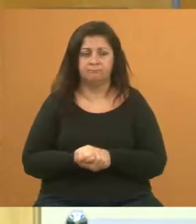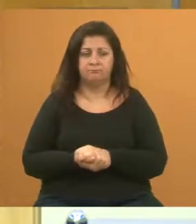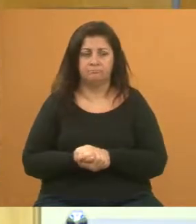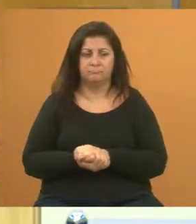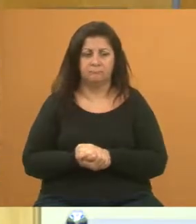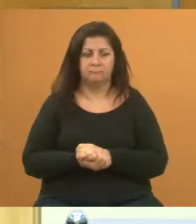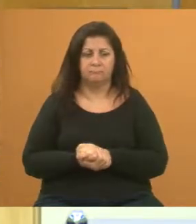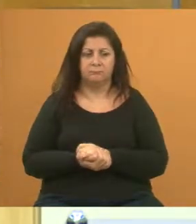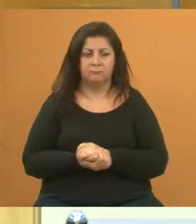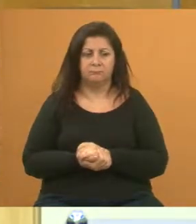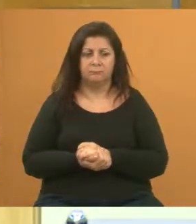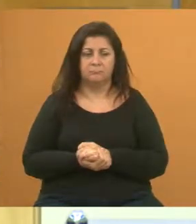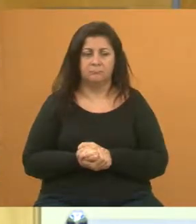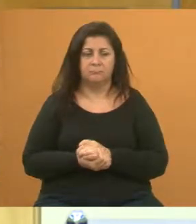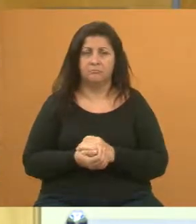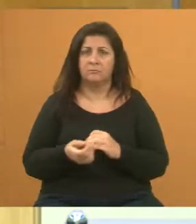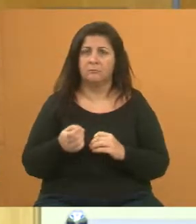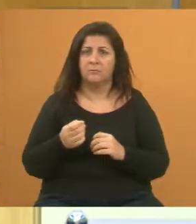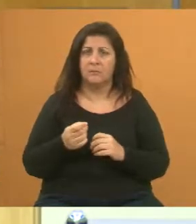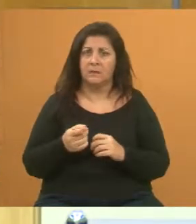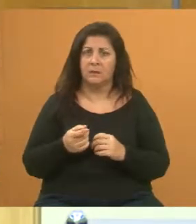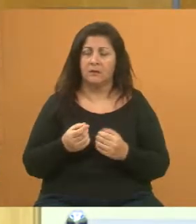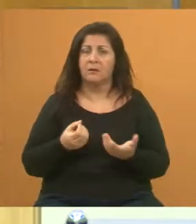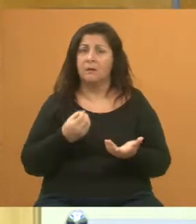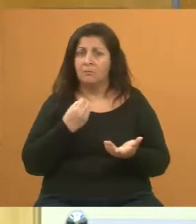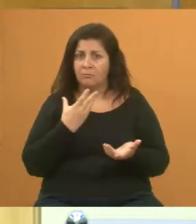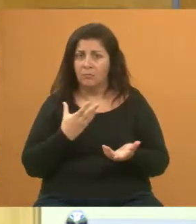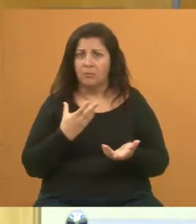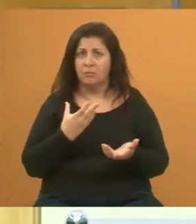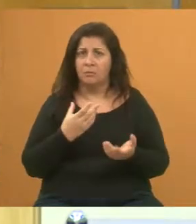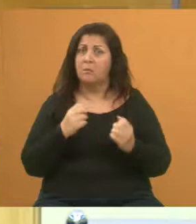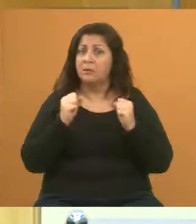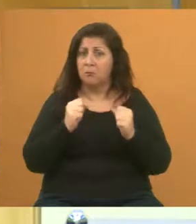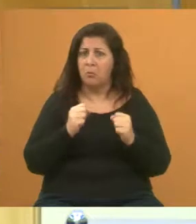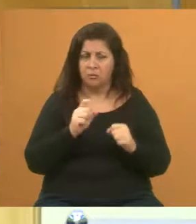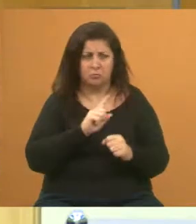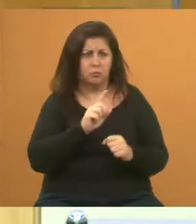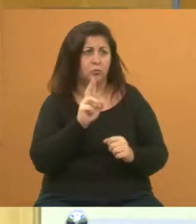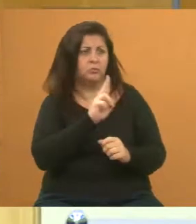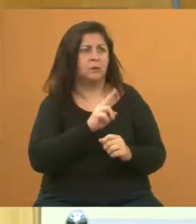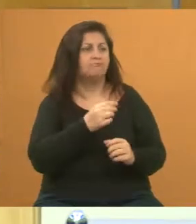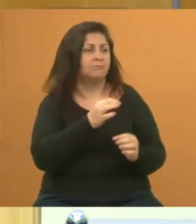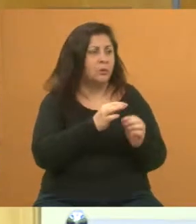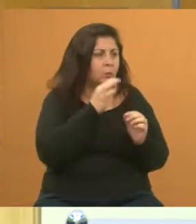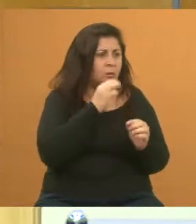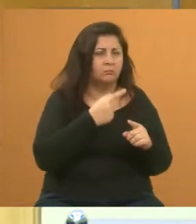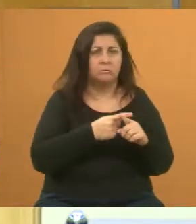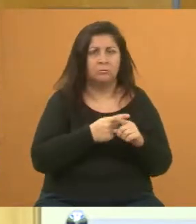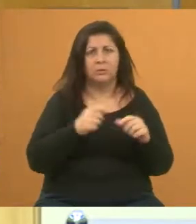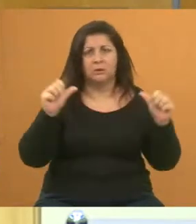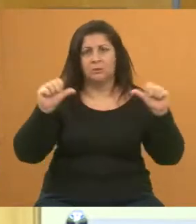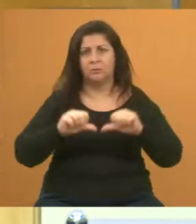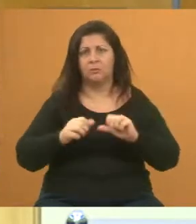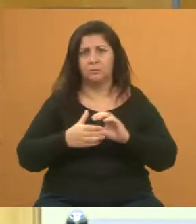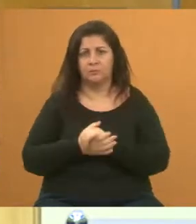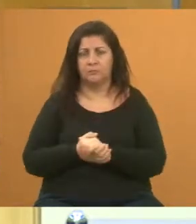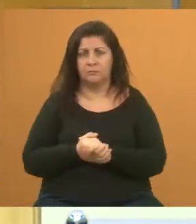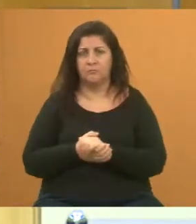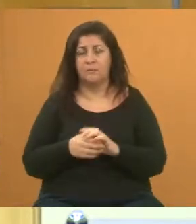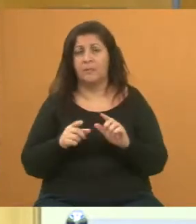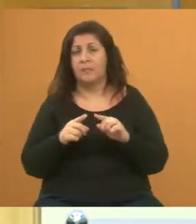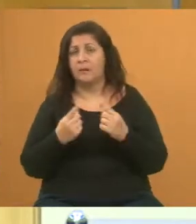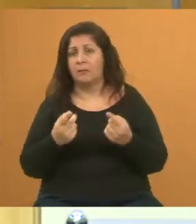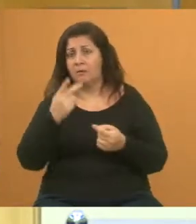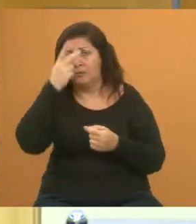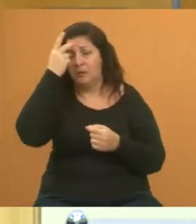Ele assim, ele é indispensável, mas é direito do consumidor usar